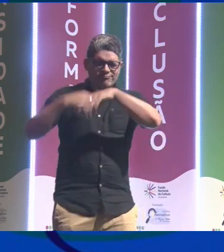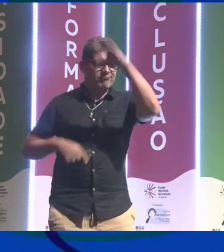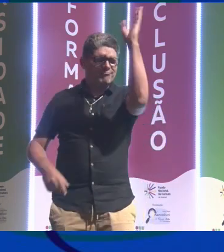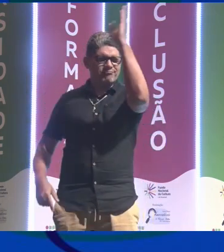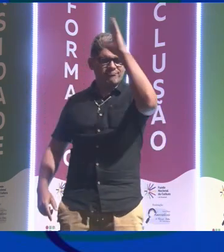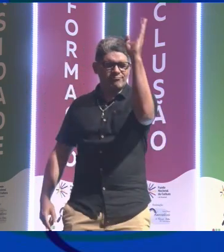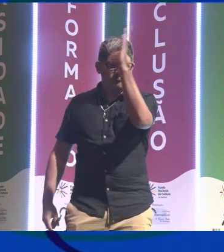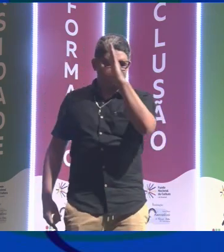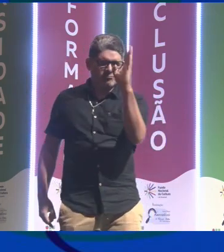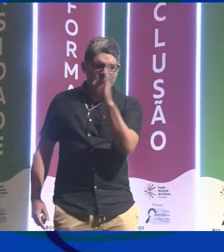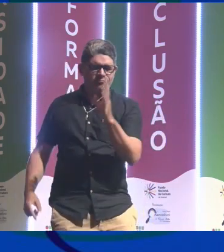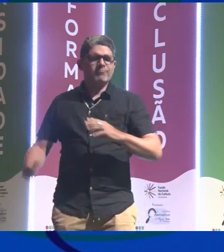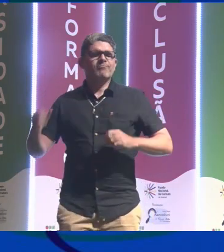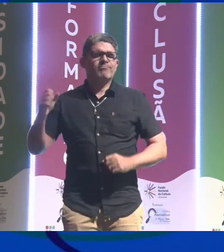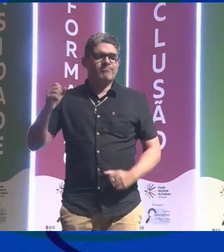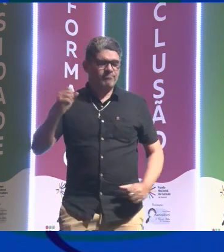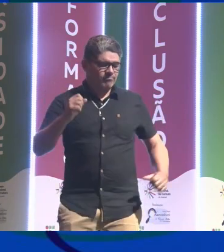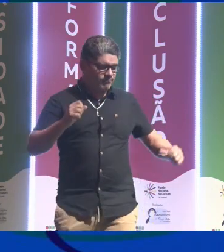esse país.